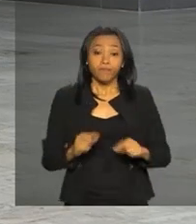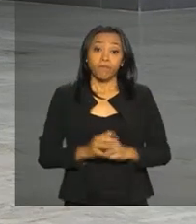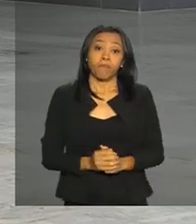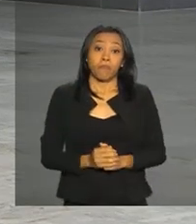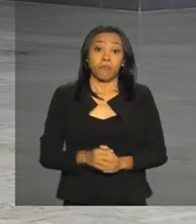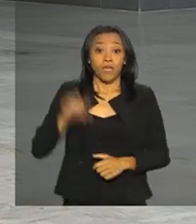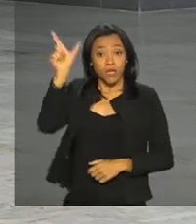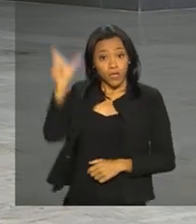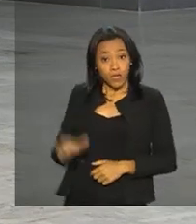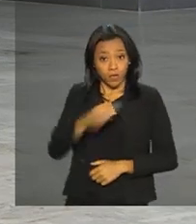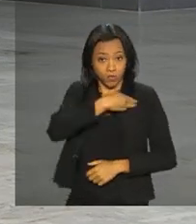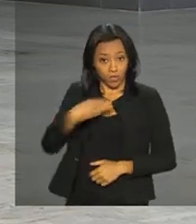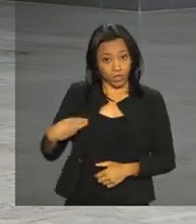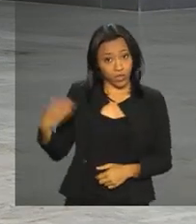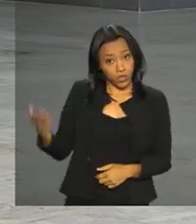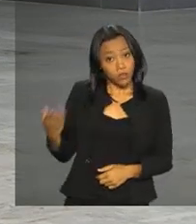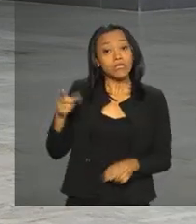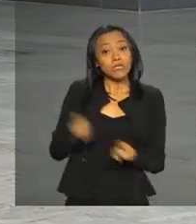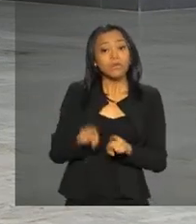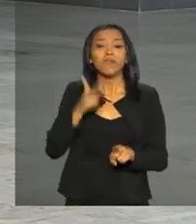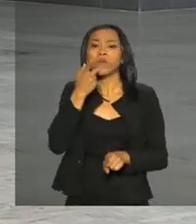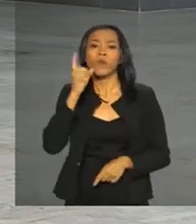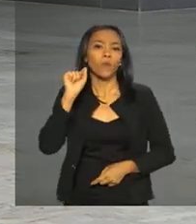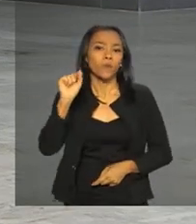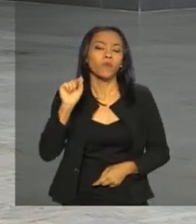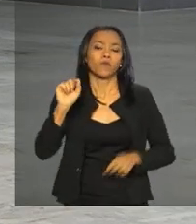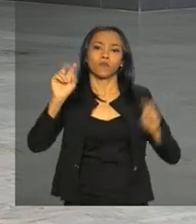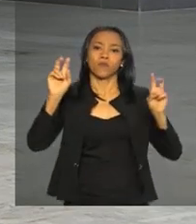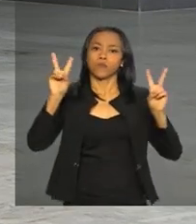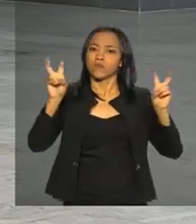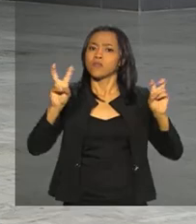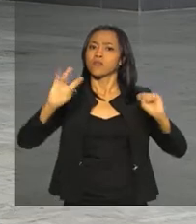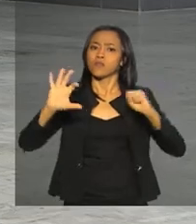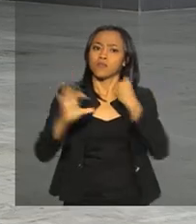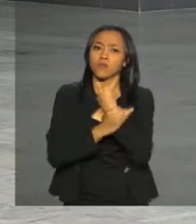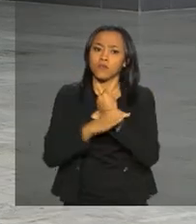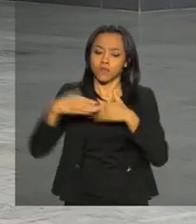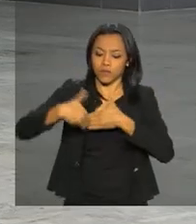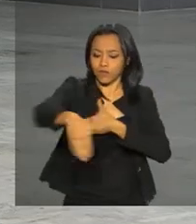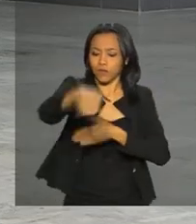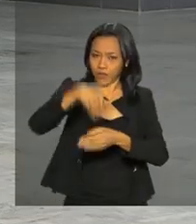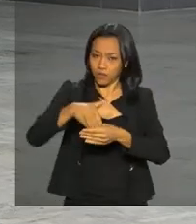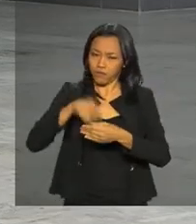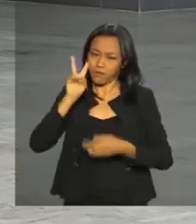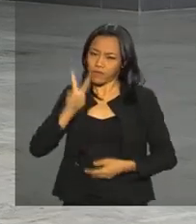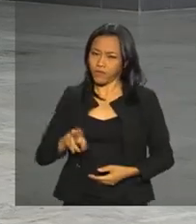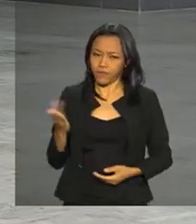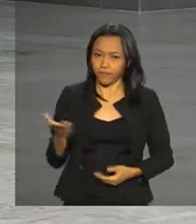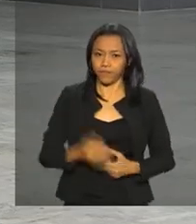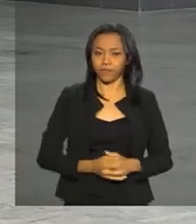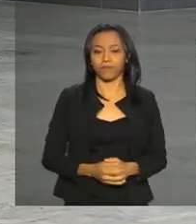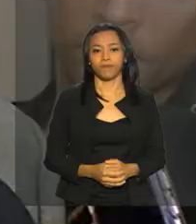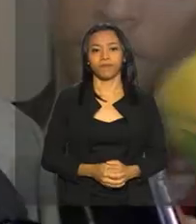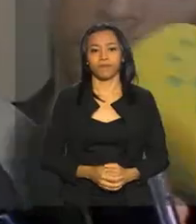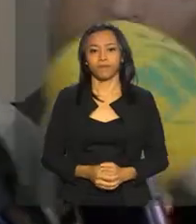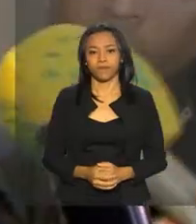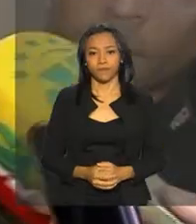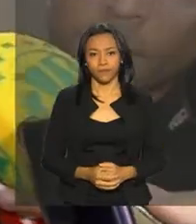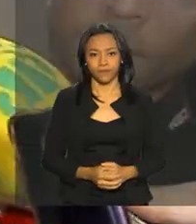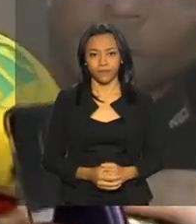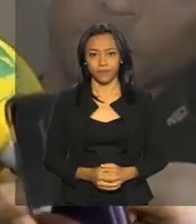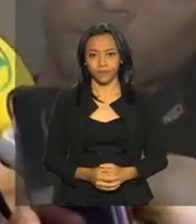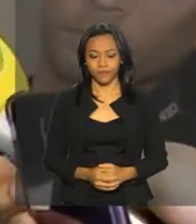o ministro Raul Jungmann também falou sobre a segurança nas eleições. Vamos ver.